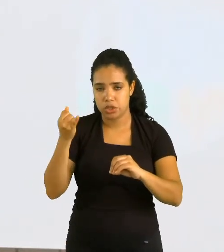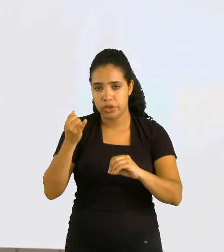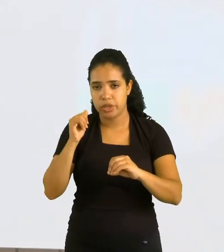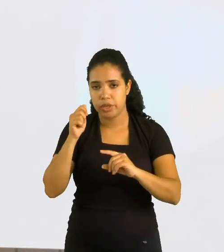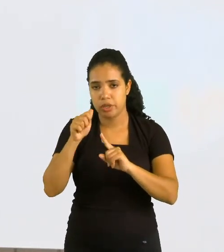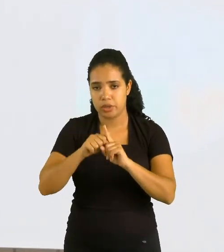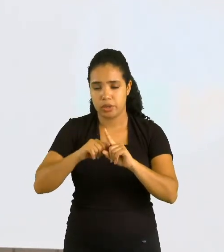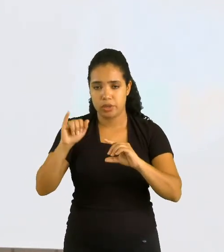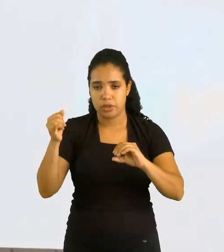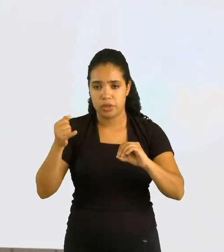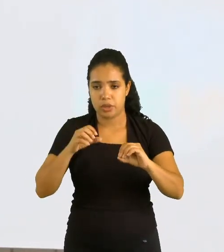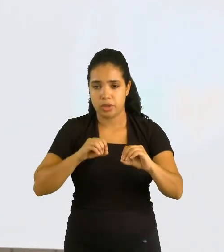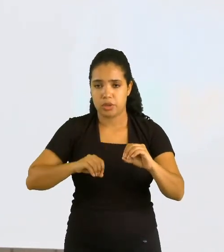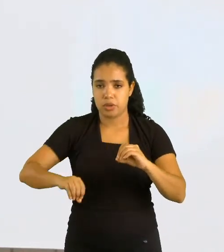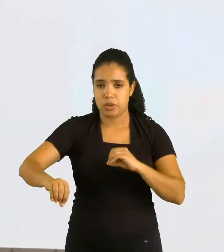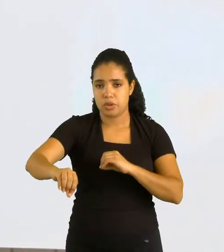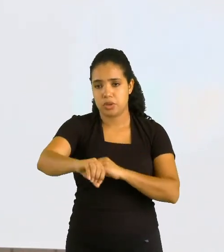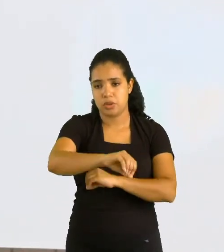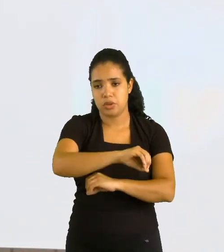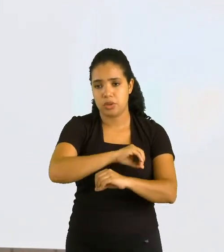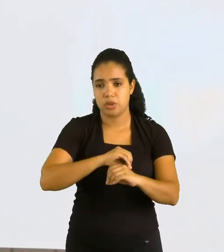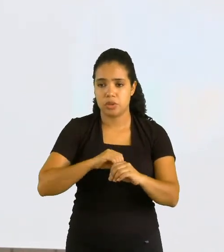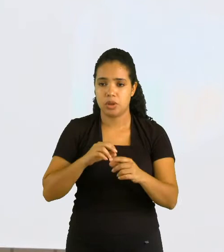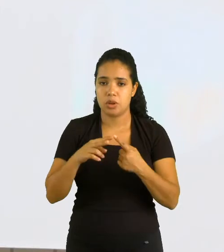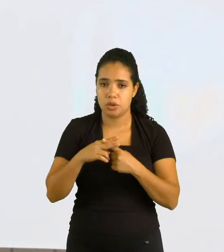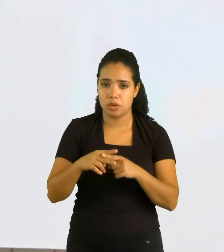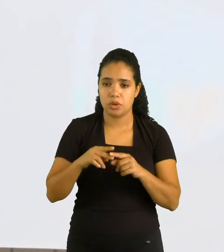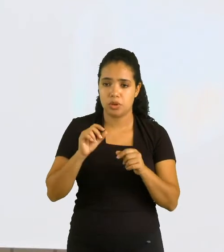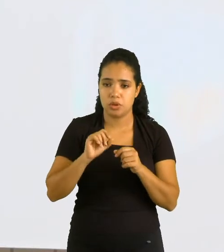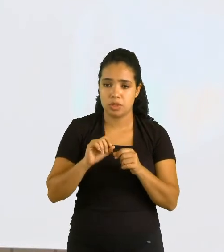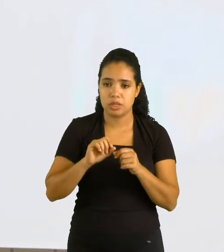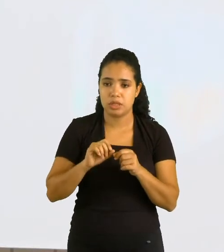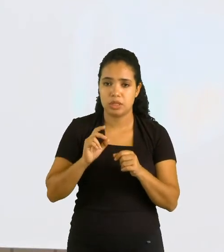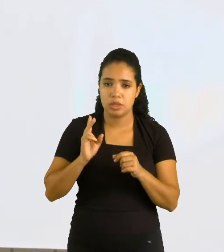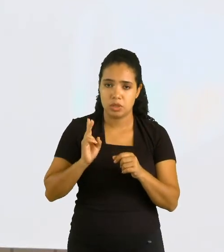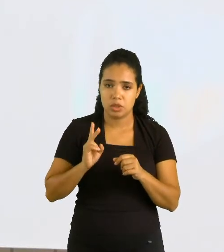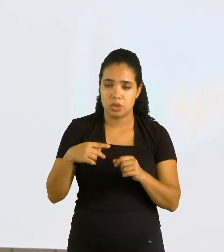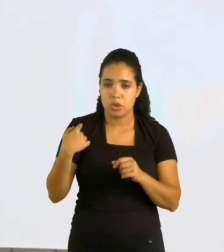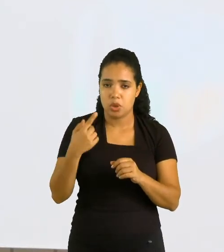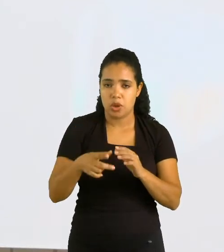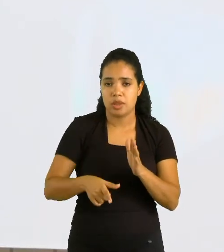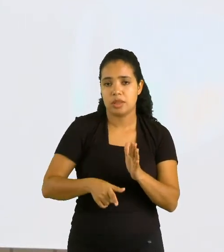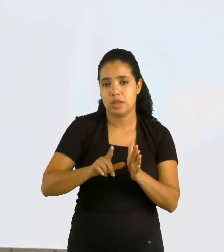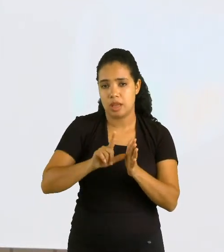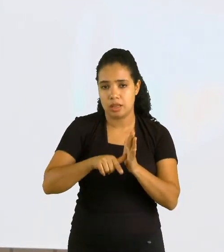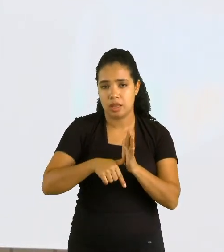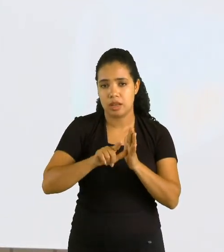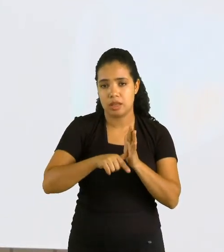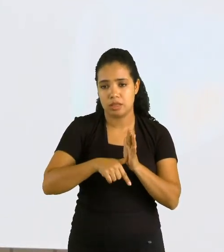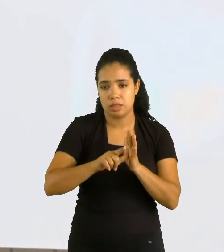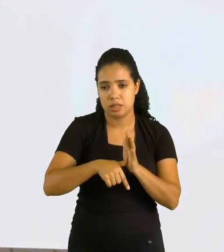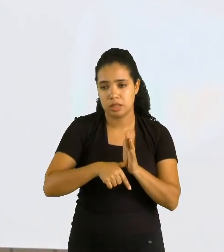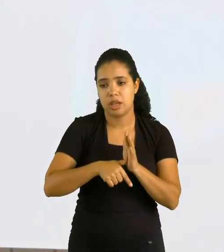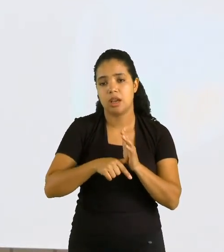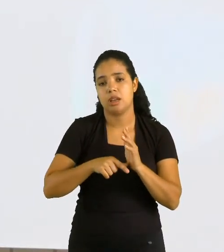esse ajuste no calendário, nós estaríamos sempre atrasados, o calendário estaria atrasado em